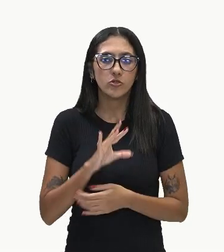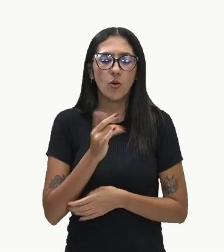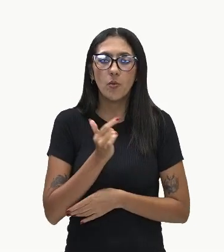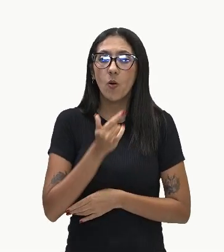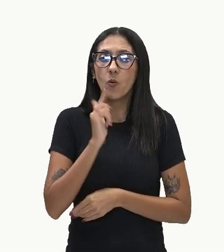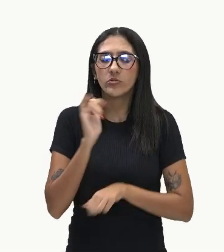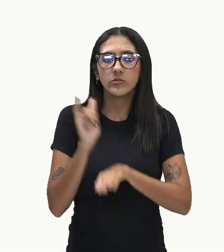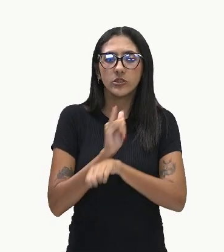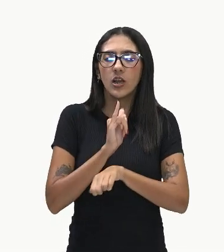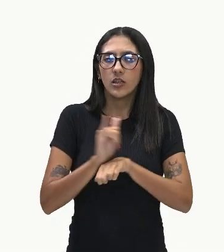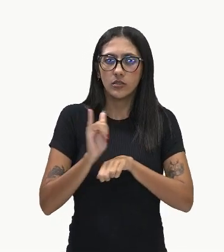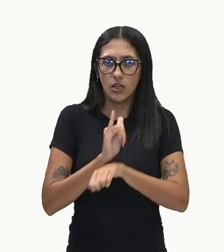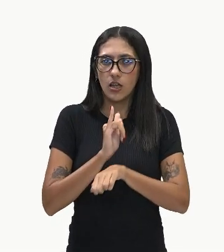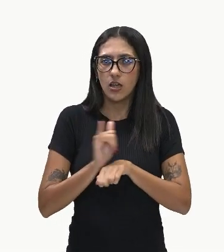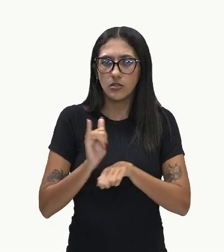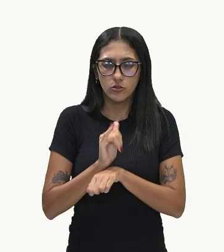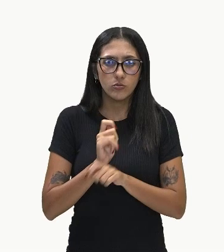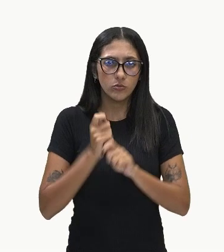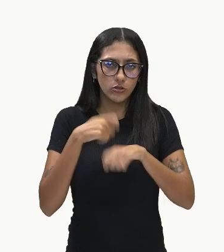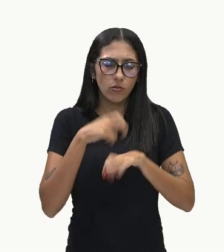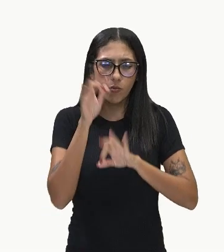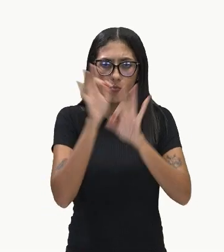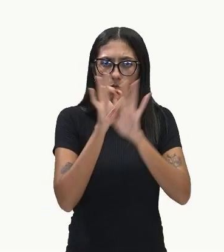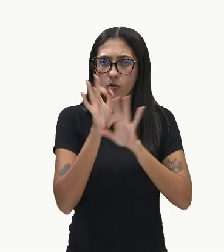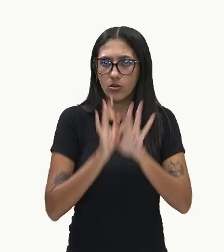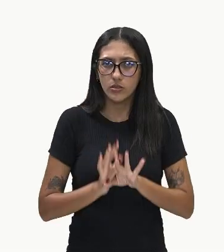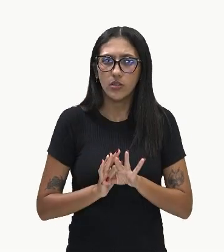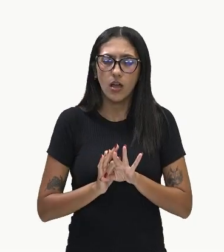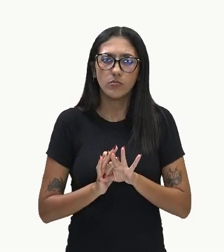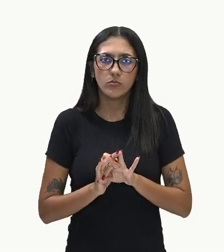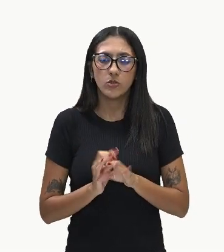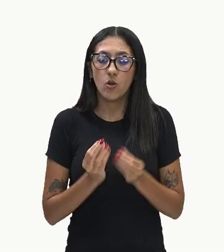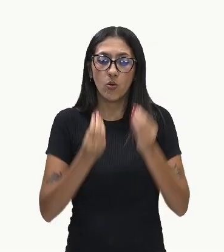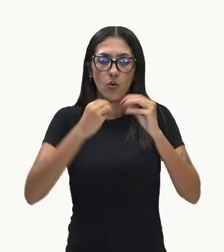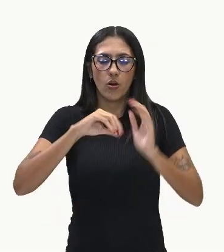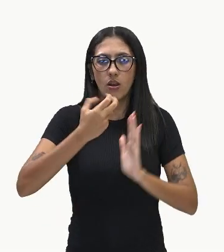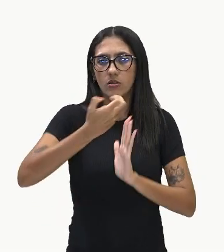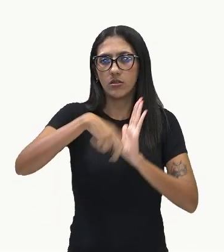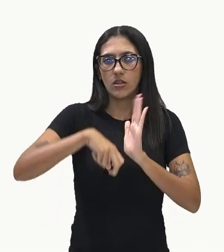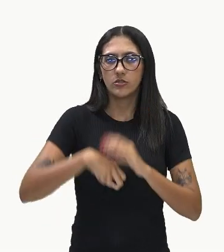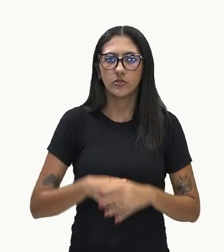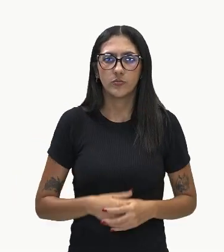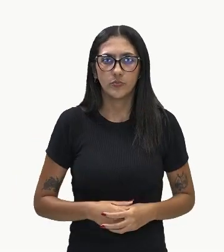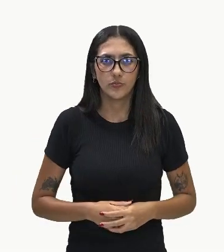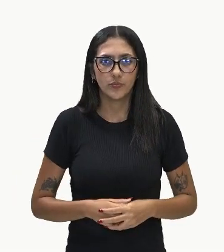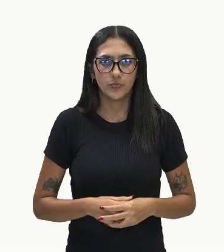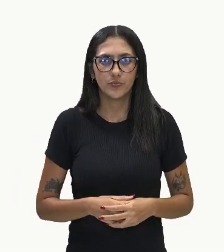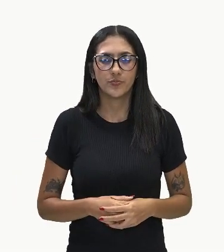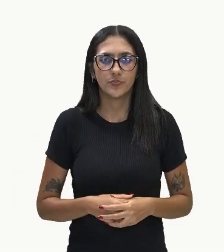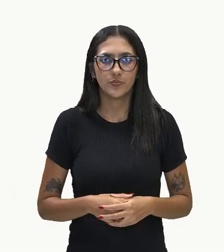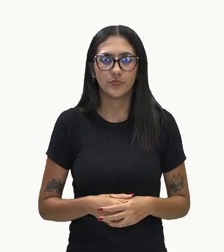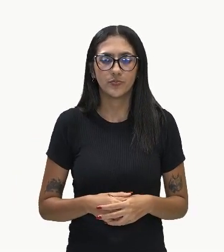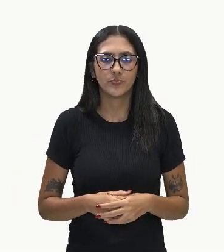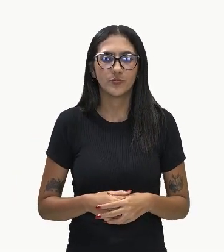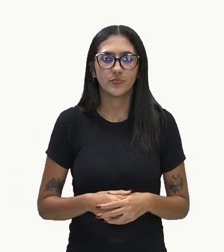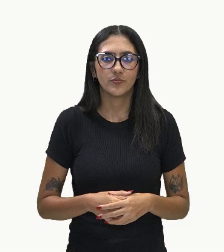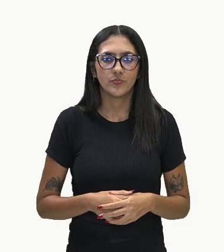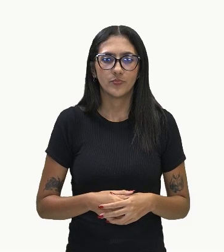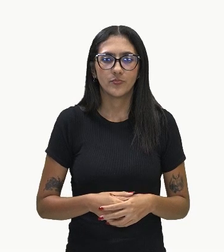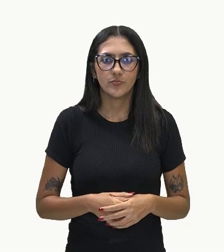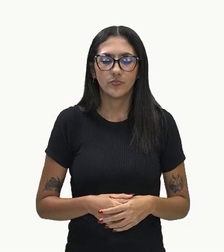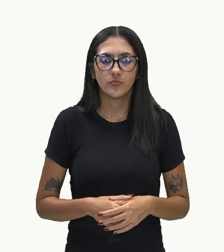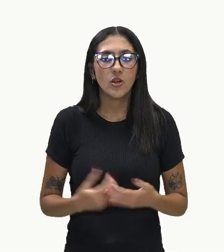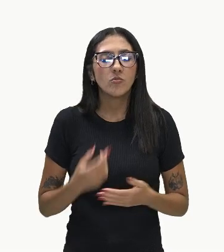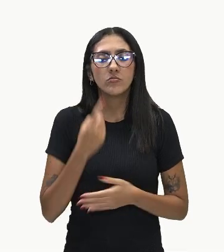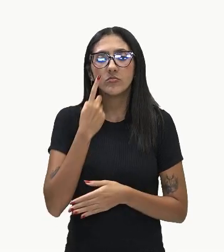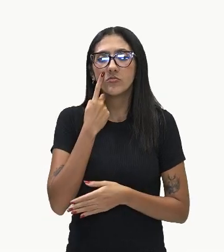maneira diferente ali de colocar a taxa. Que aí qual seria? Seria de eu colocar a taxa